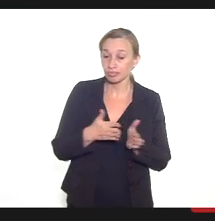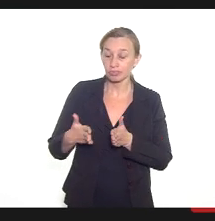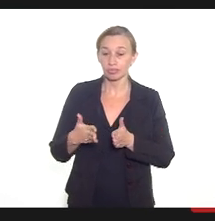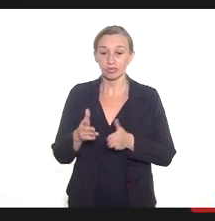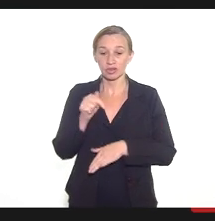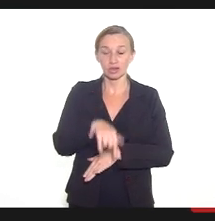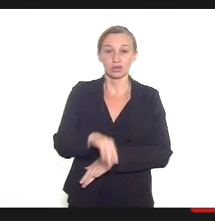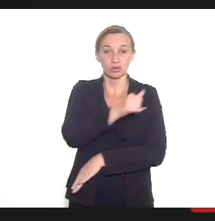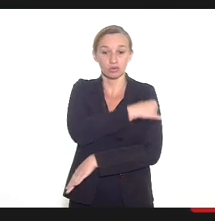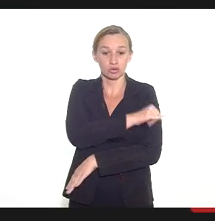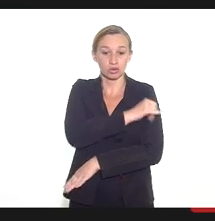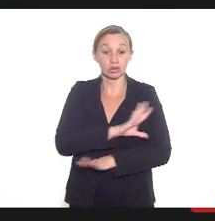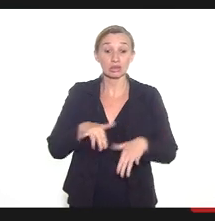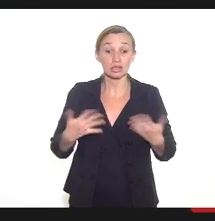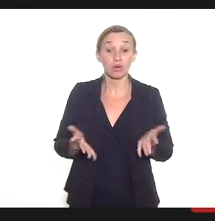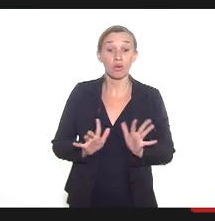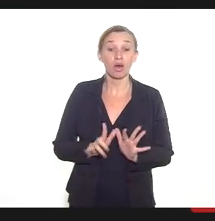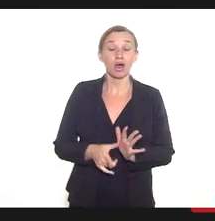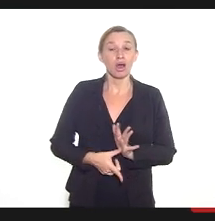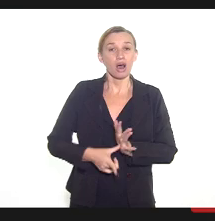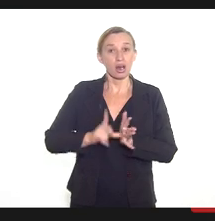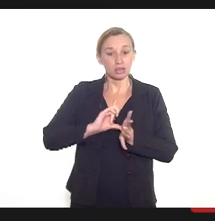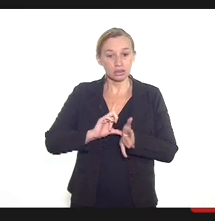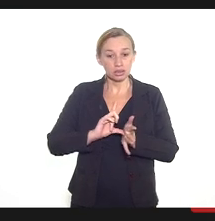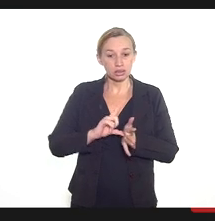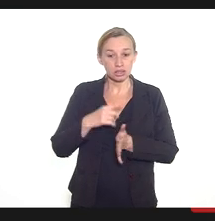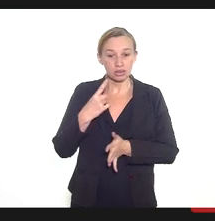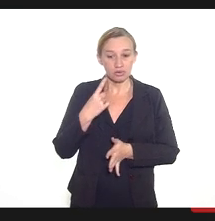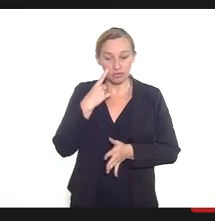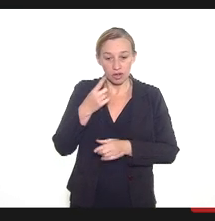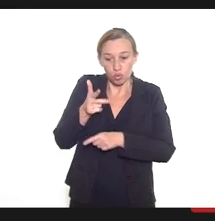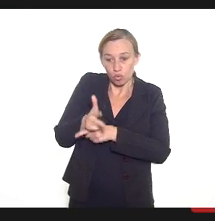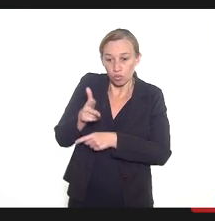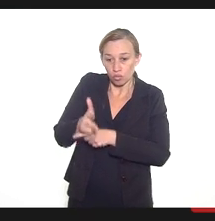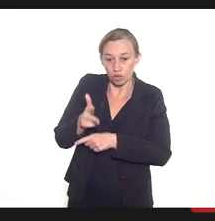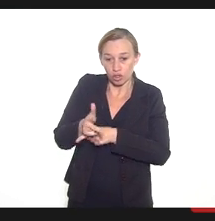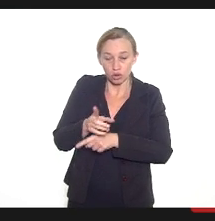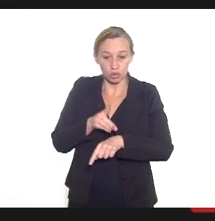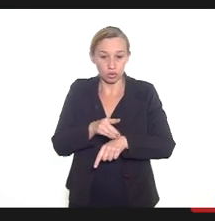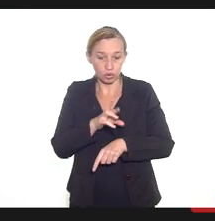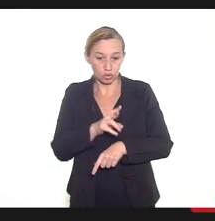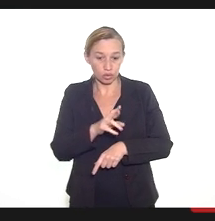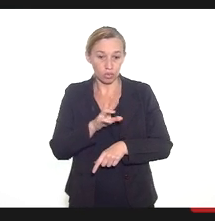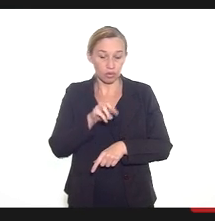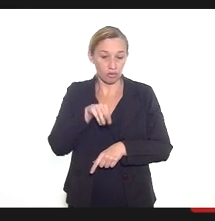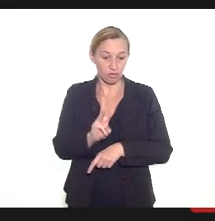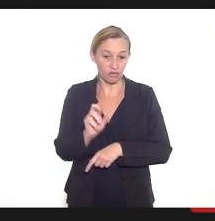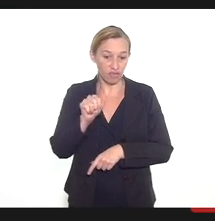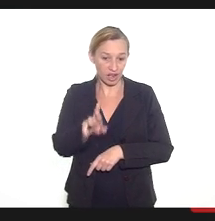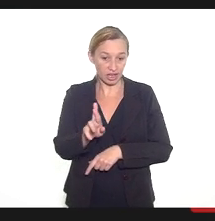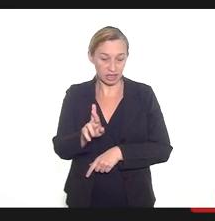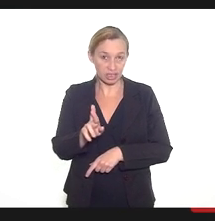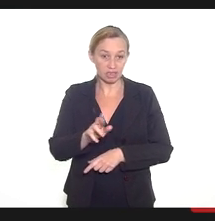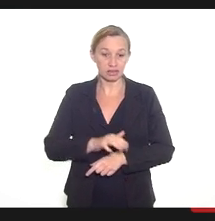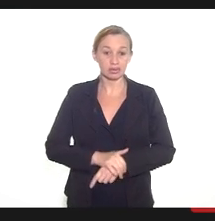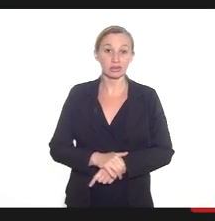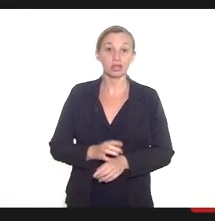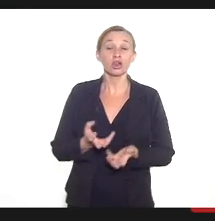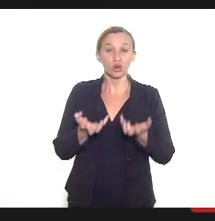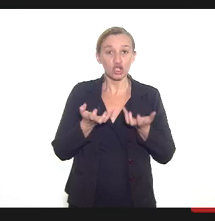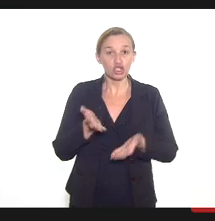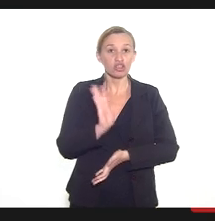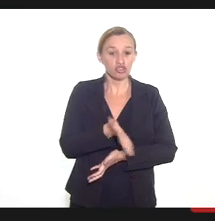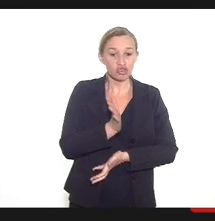Rio de Janeiro. Então, antes da gente ver o vídeo do doutor Wagner, eu queria